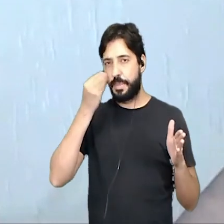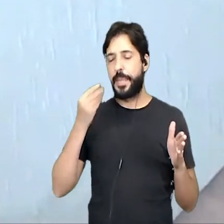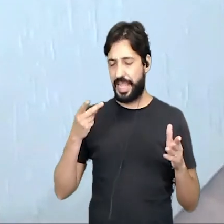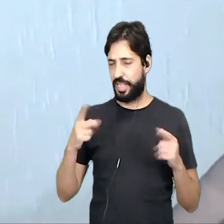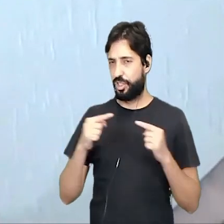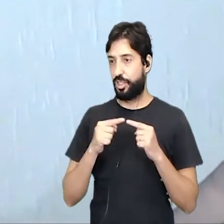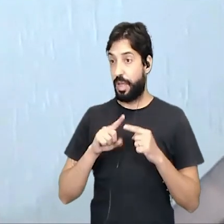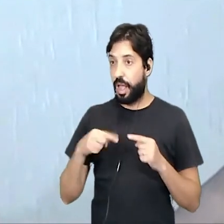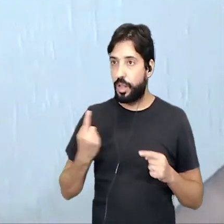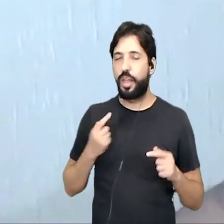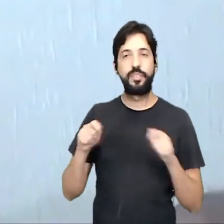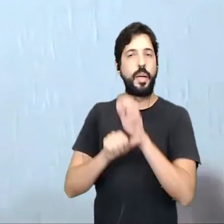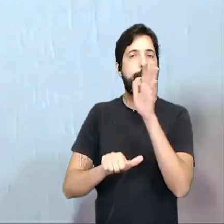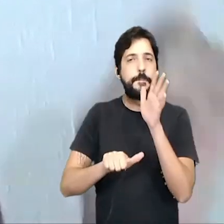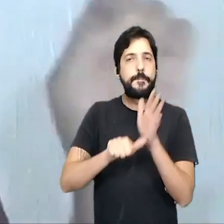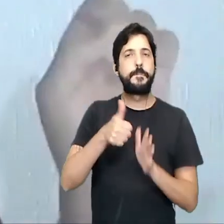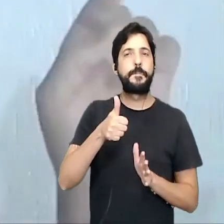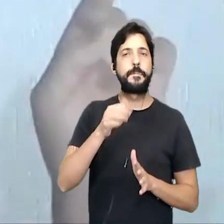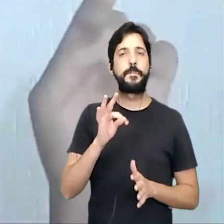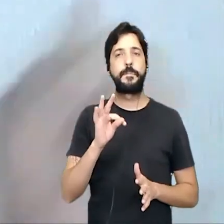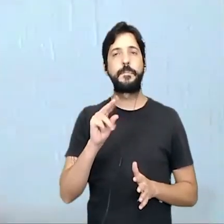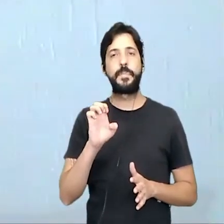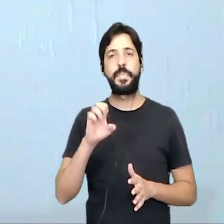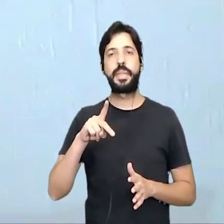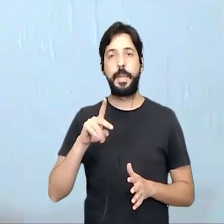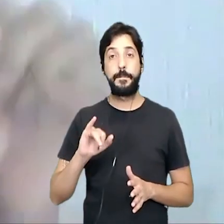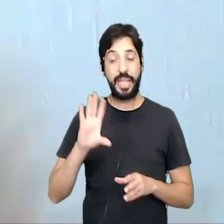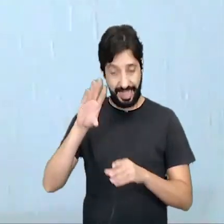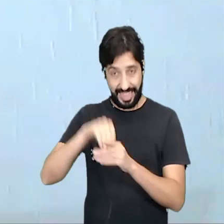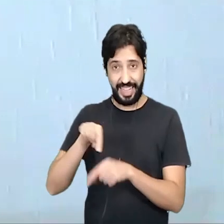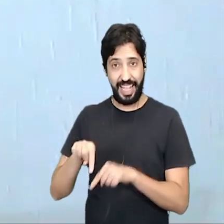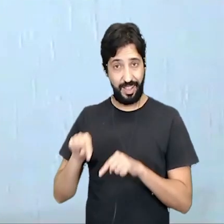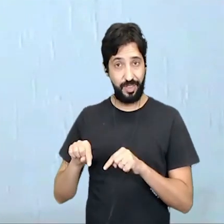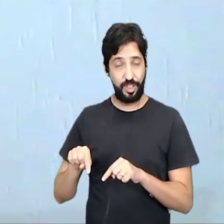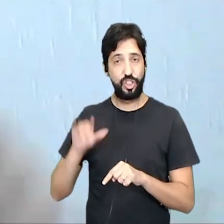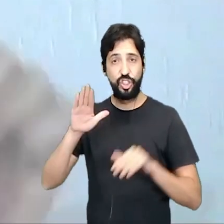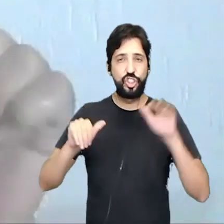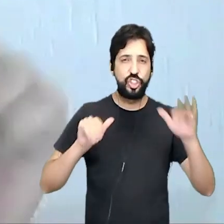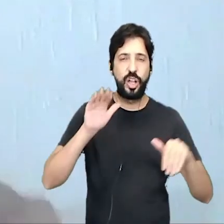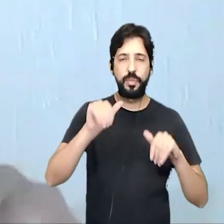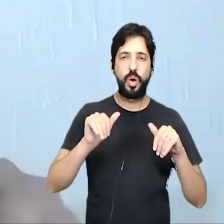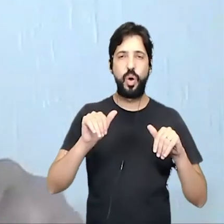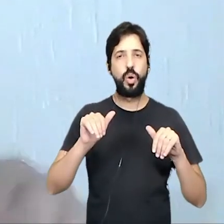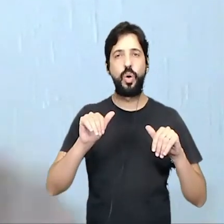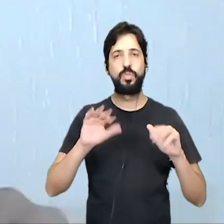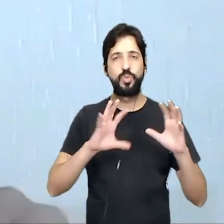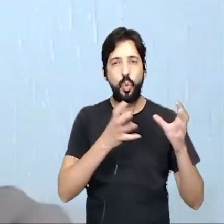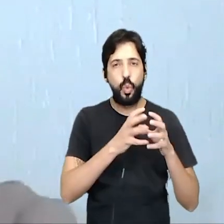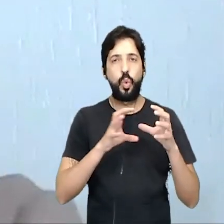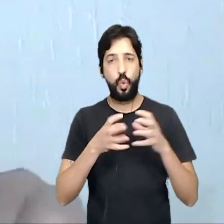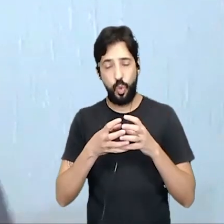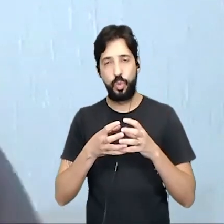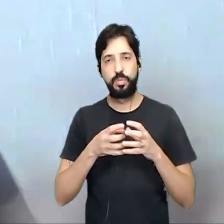essas experiências, nós fizemos o primeiro TEPI lá no Sesc Pompeia, que foi chamar os